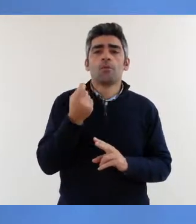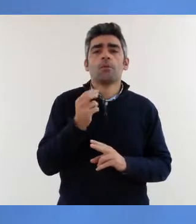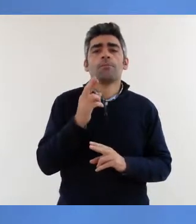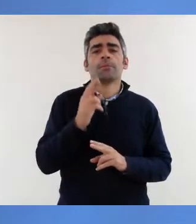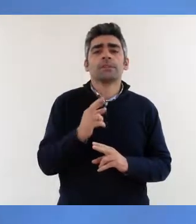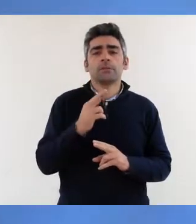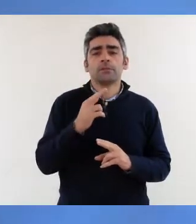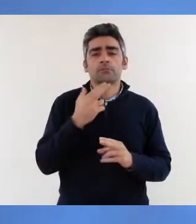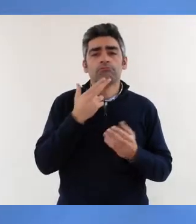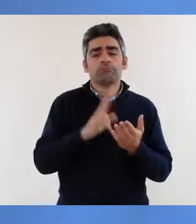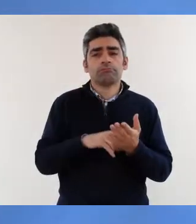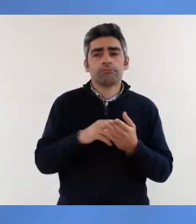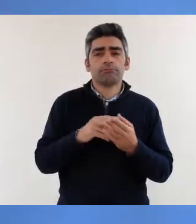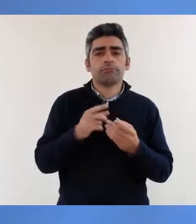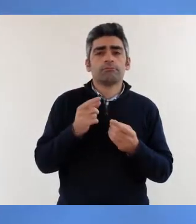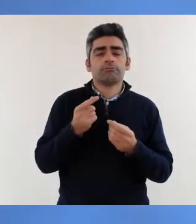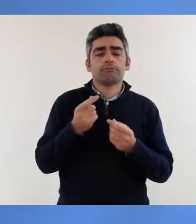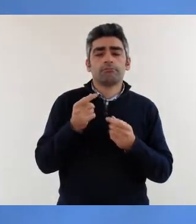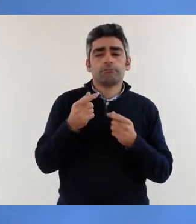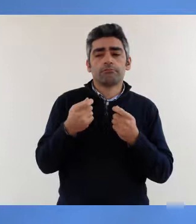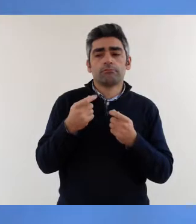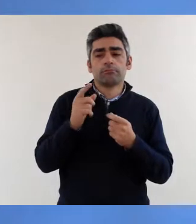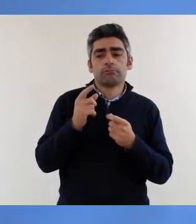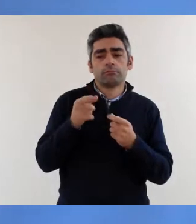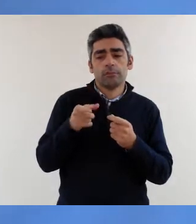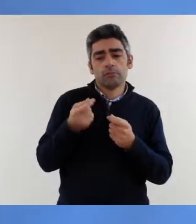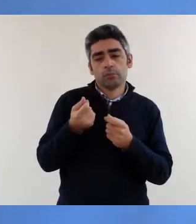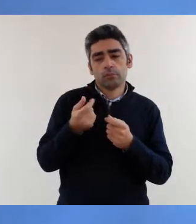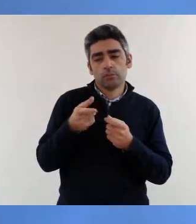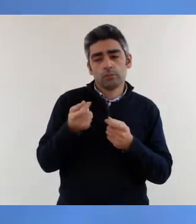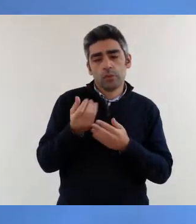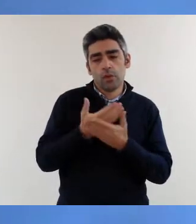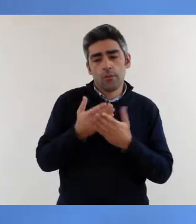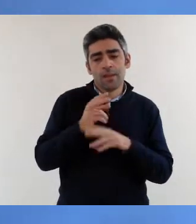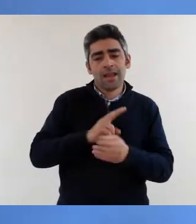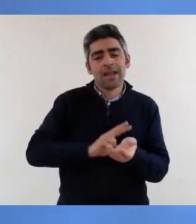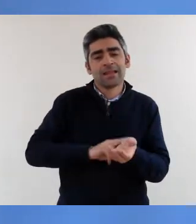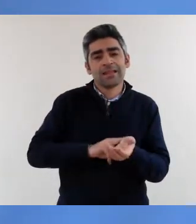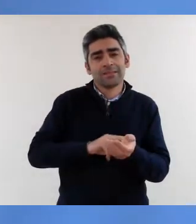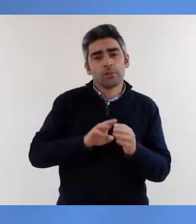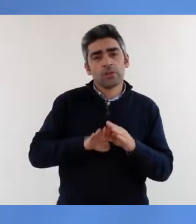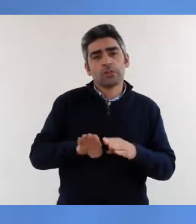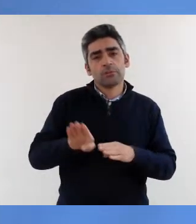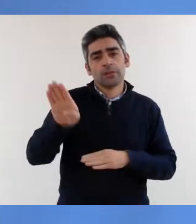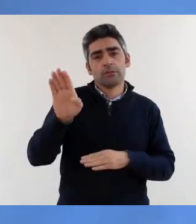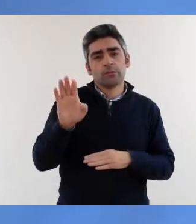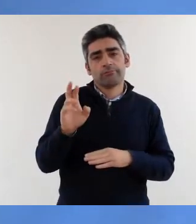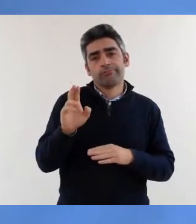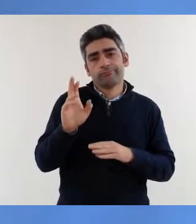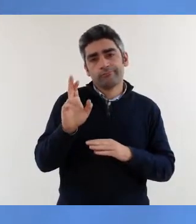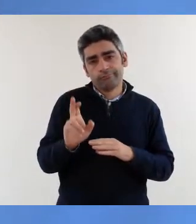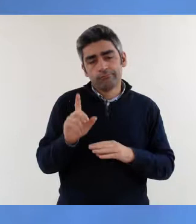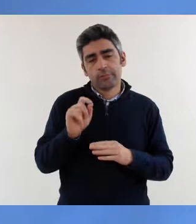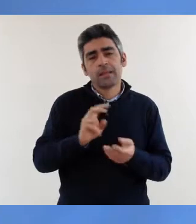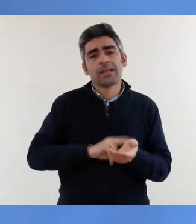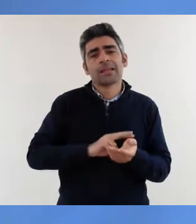podemos negar que um preço efetivo de ajustamento que era no ritmo